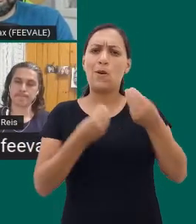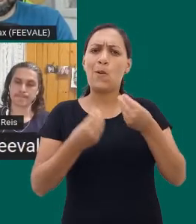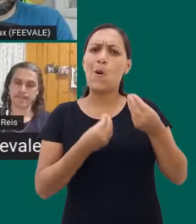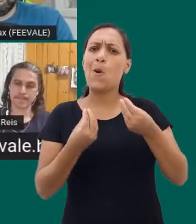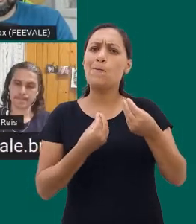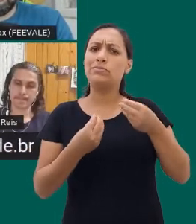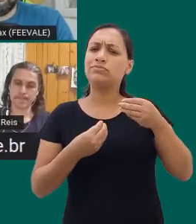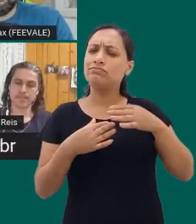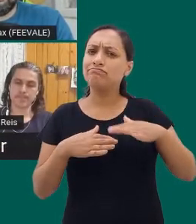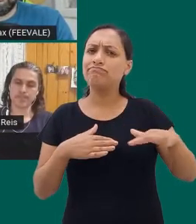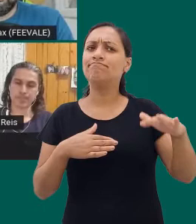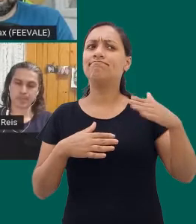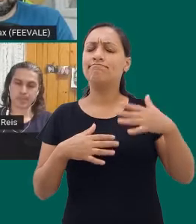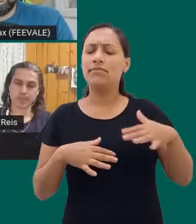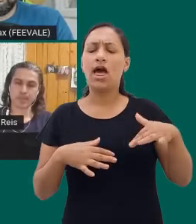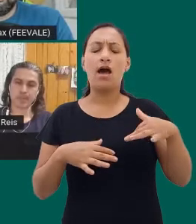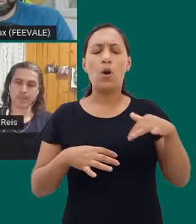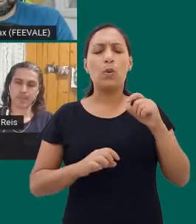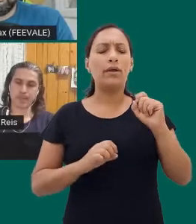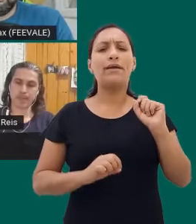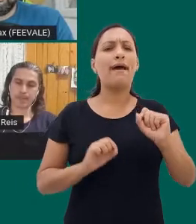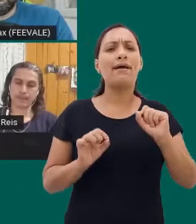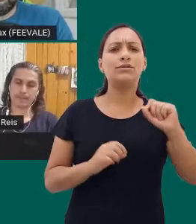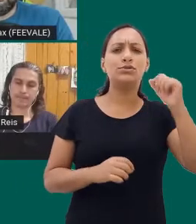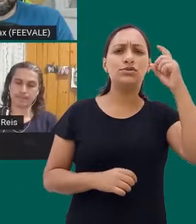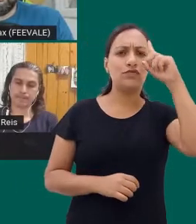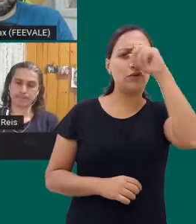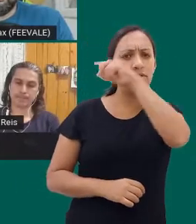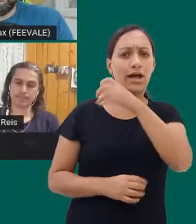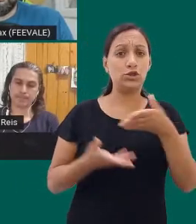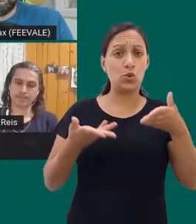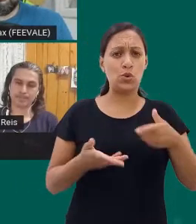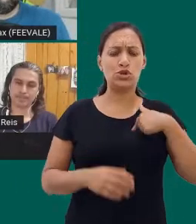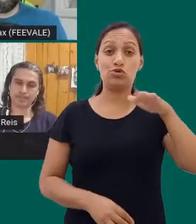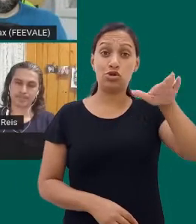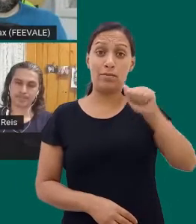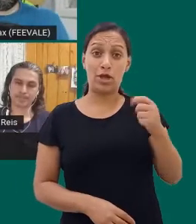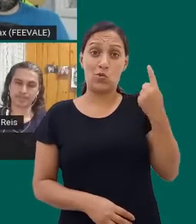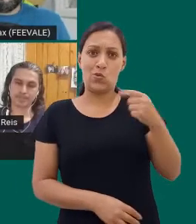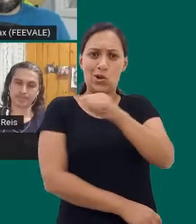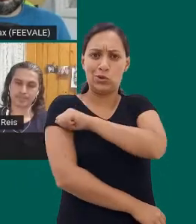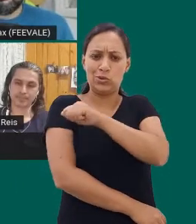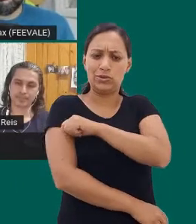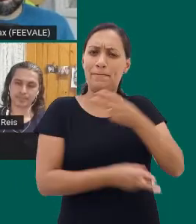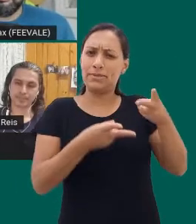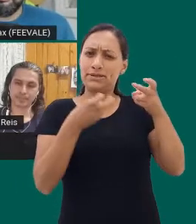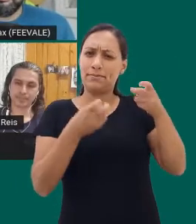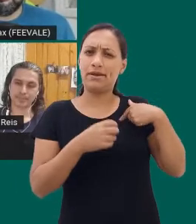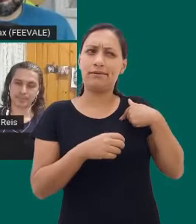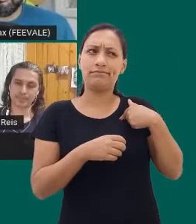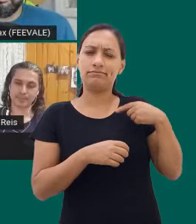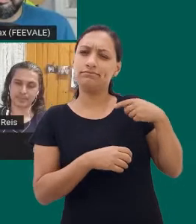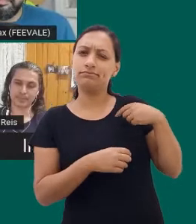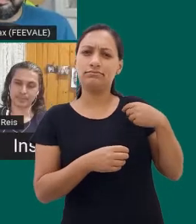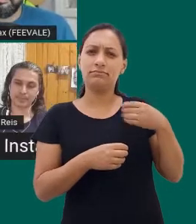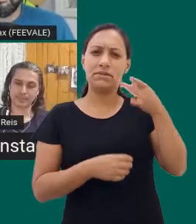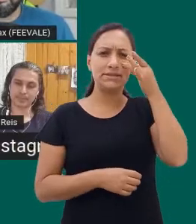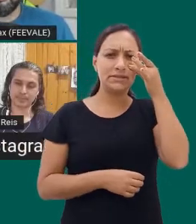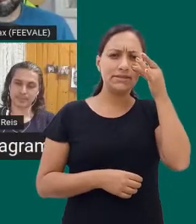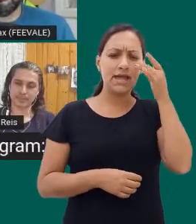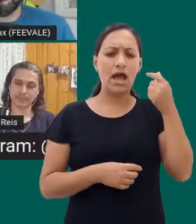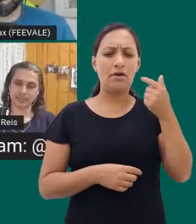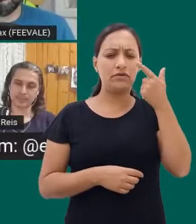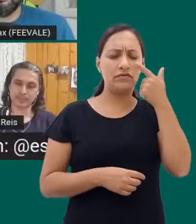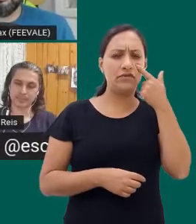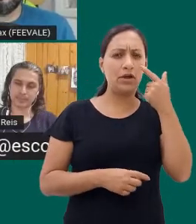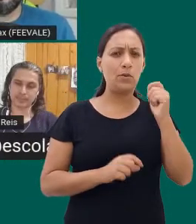o que está com dificuldade. Hoje mesmo, né, chamei uma estudante ali que eu percebi, voltou para o presencial, mas como é que tá? Não estava aparecendo, os professores